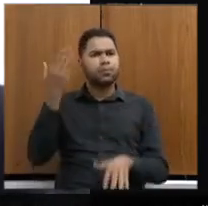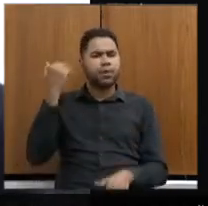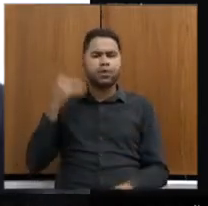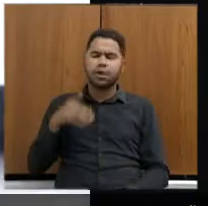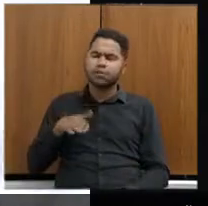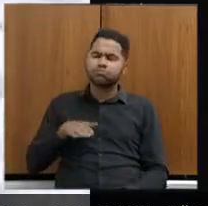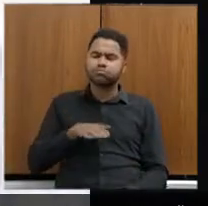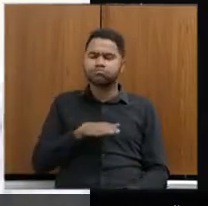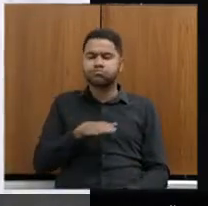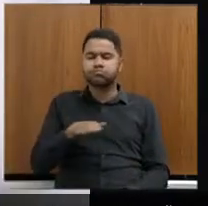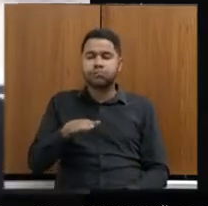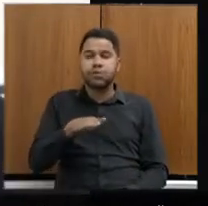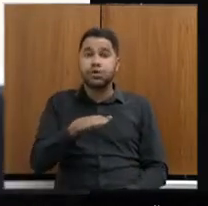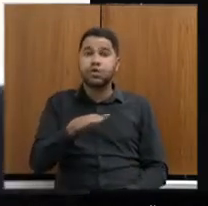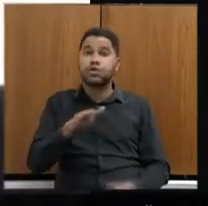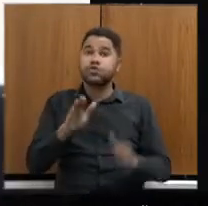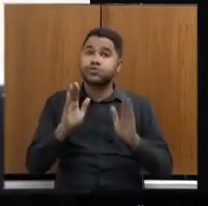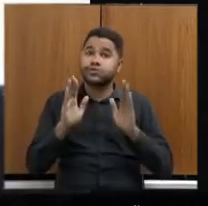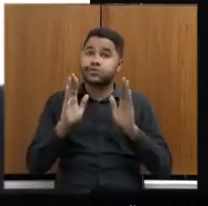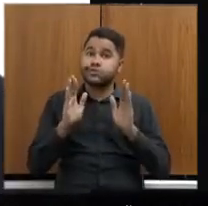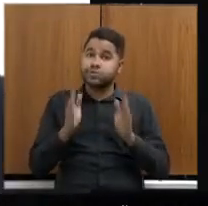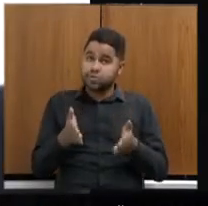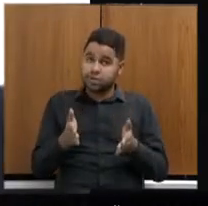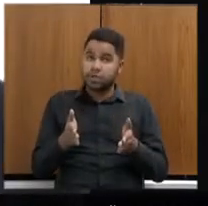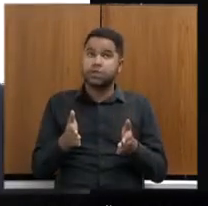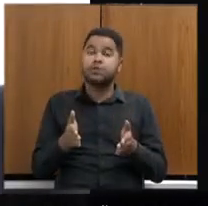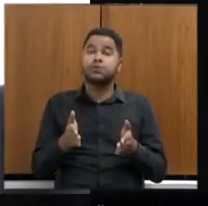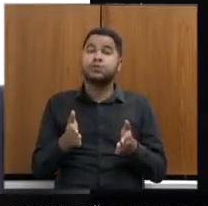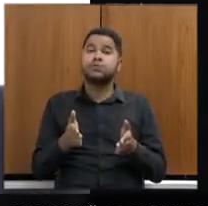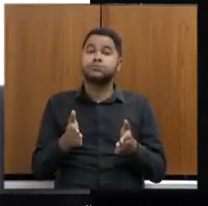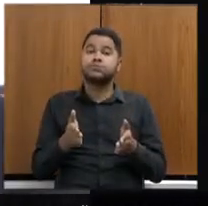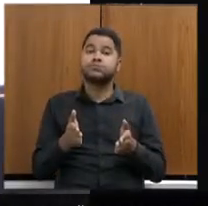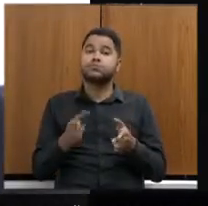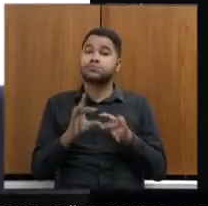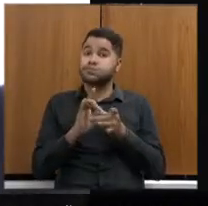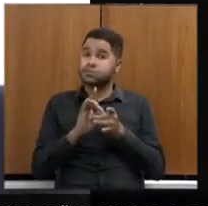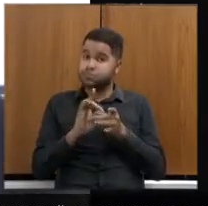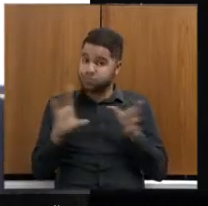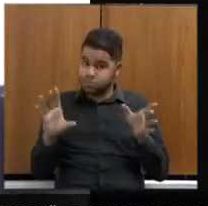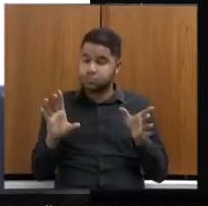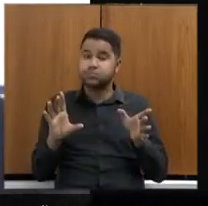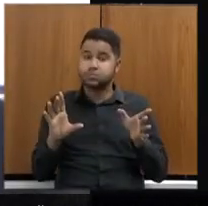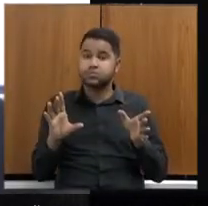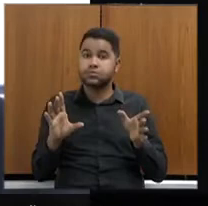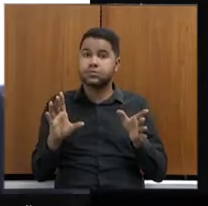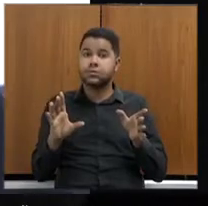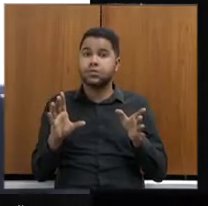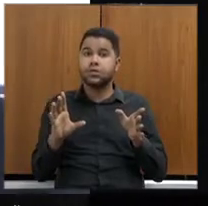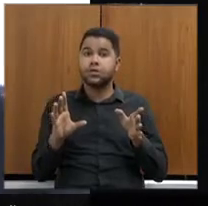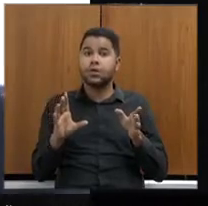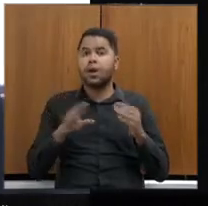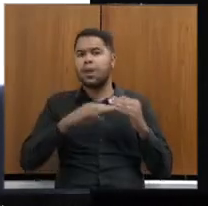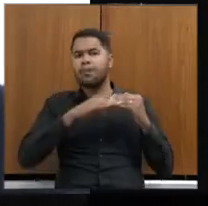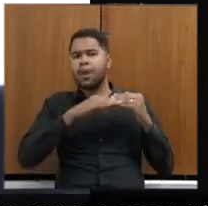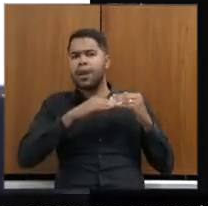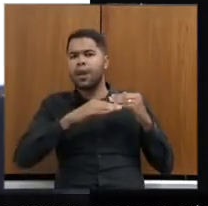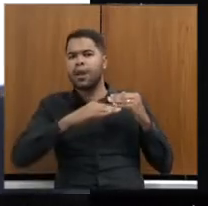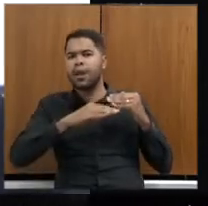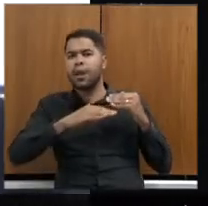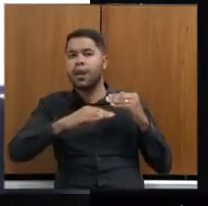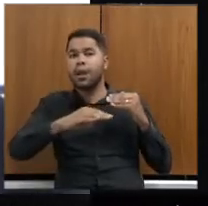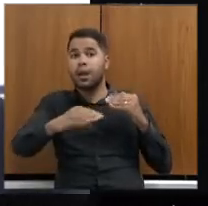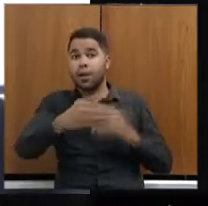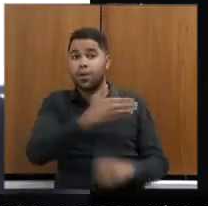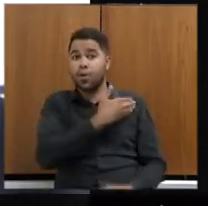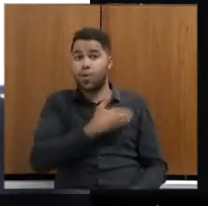por lá embora ela já tenha sido autorizada a no recapeamento total dela pelo